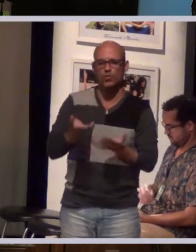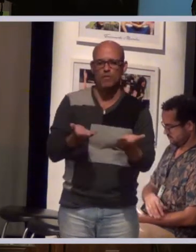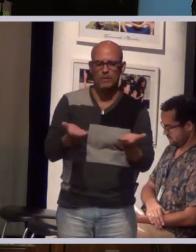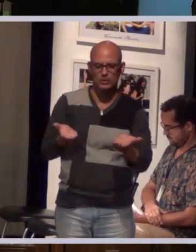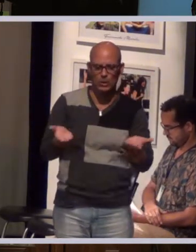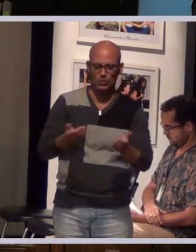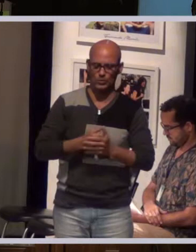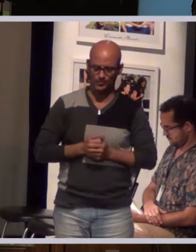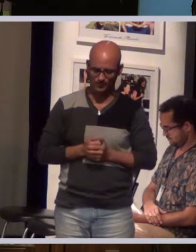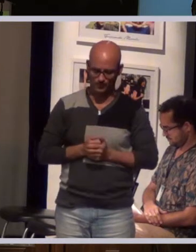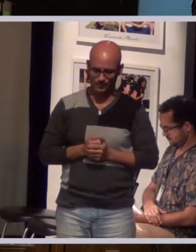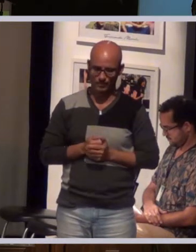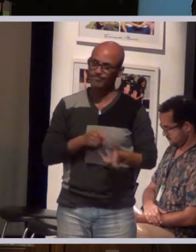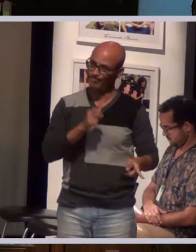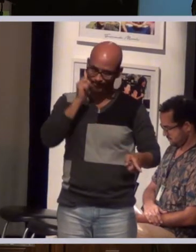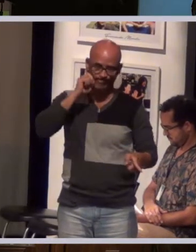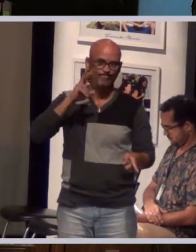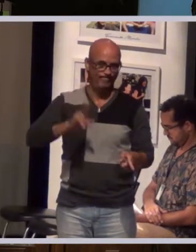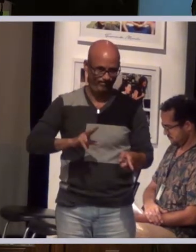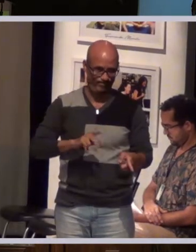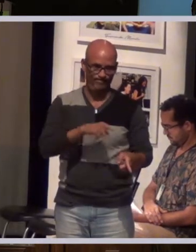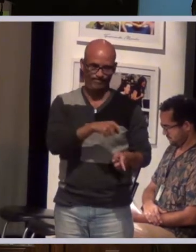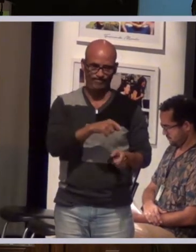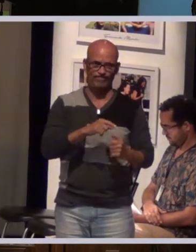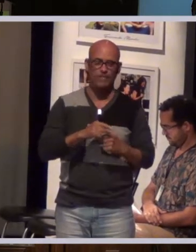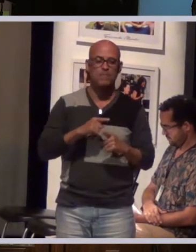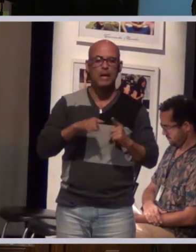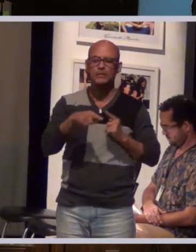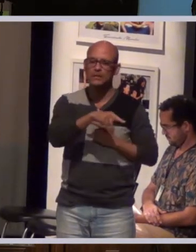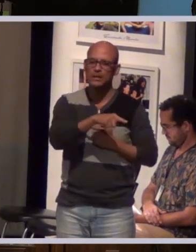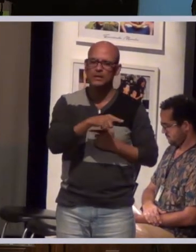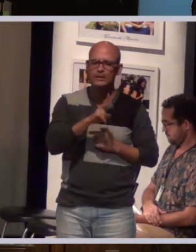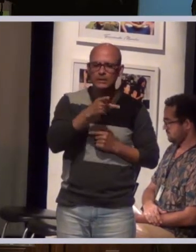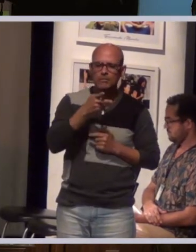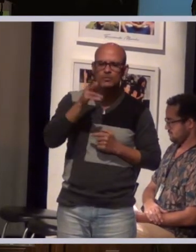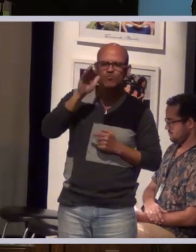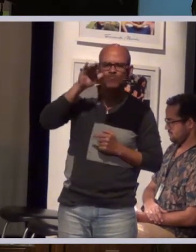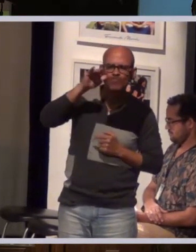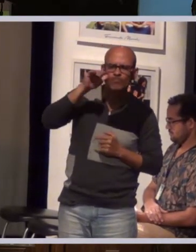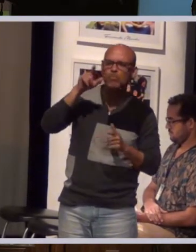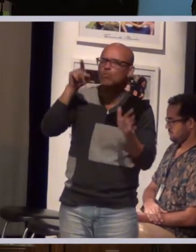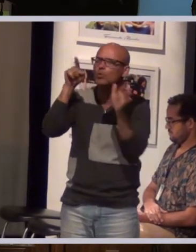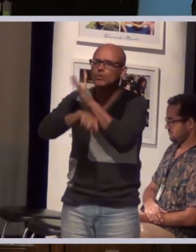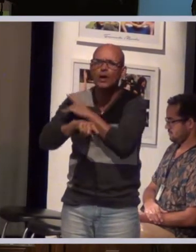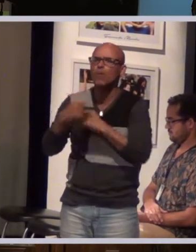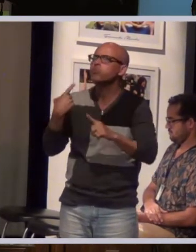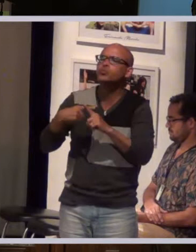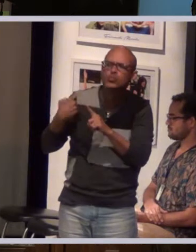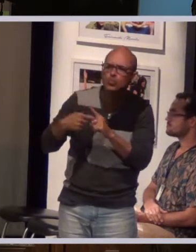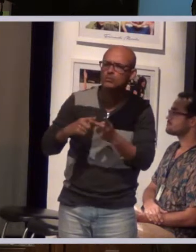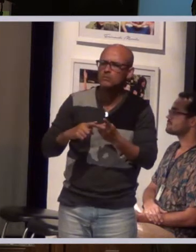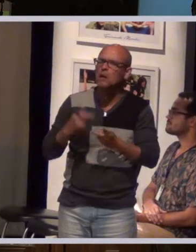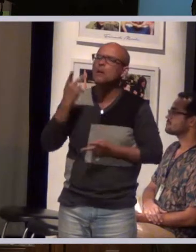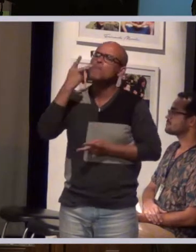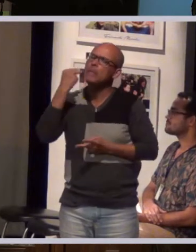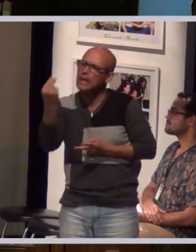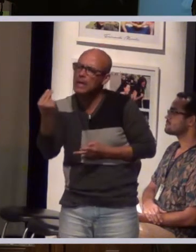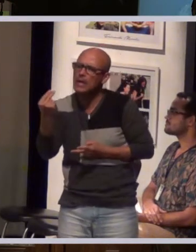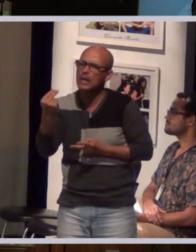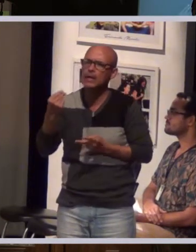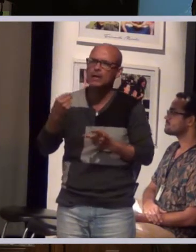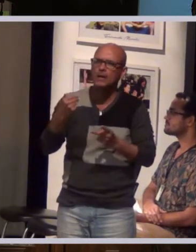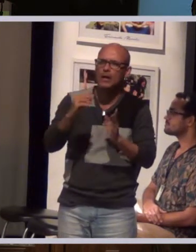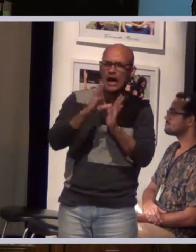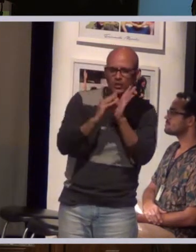A é muito esperto e tem o hábito de querer saber o porquê, motivo e para quê de cada